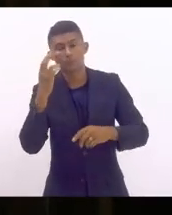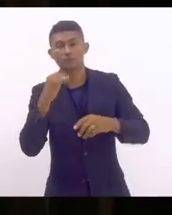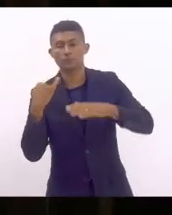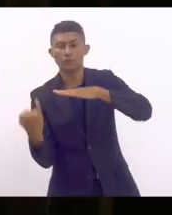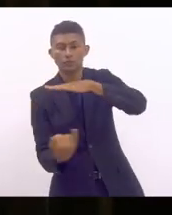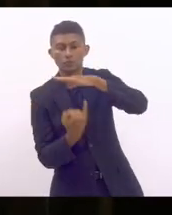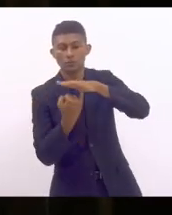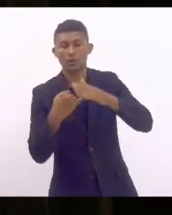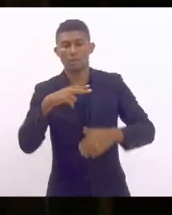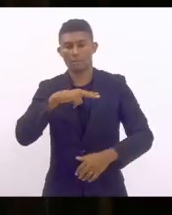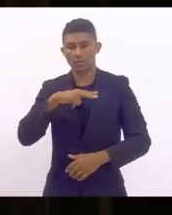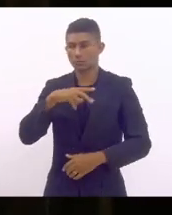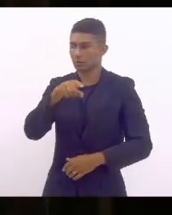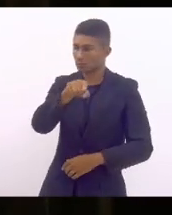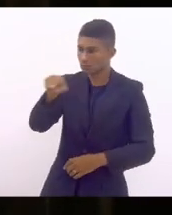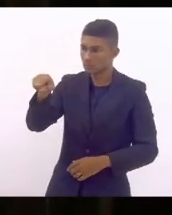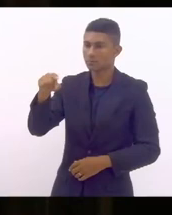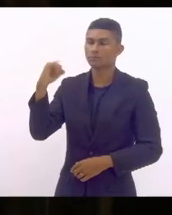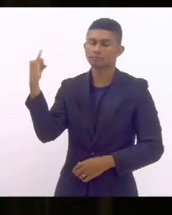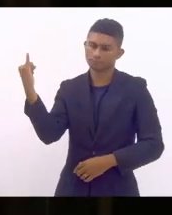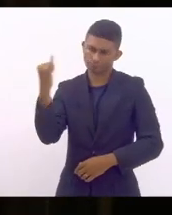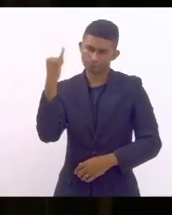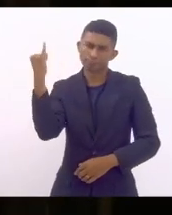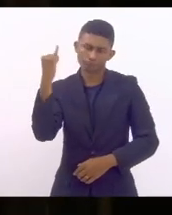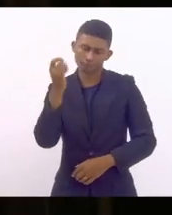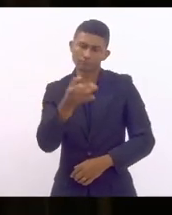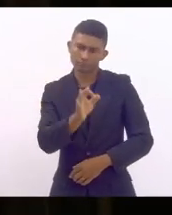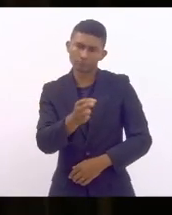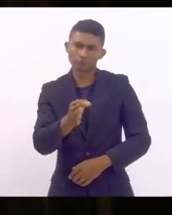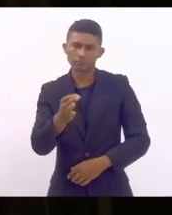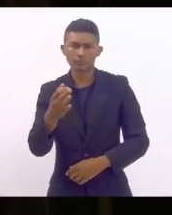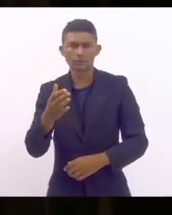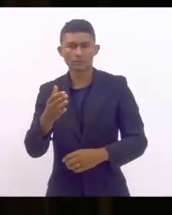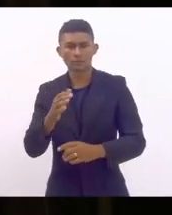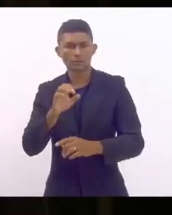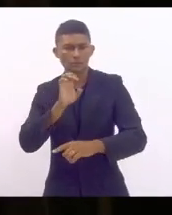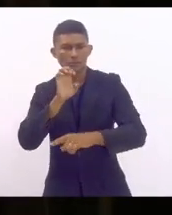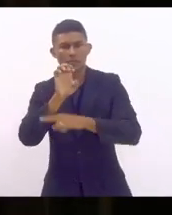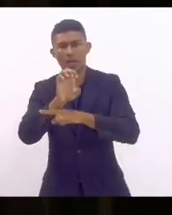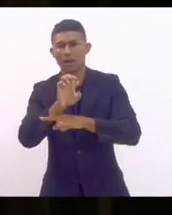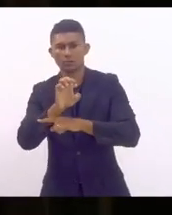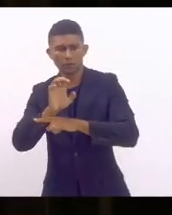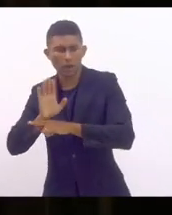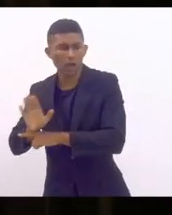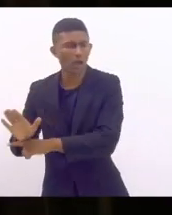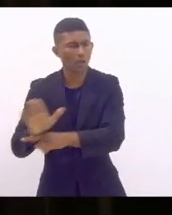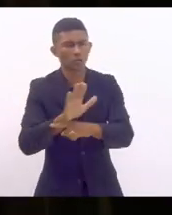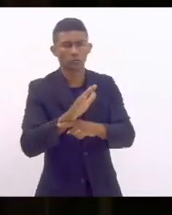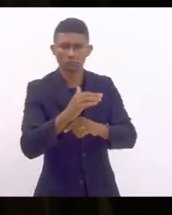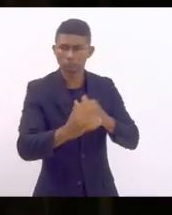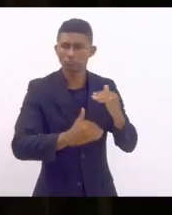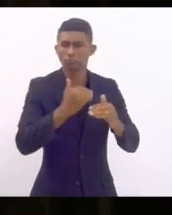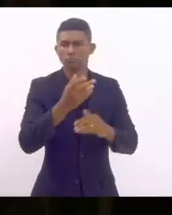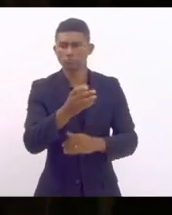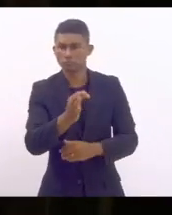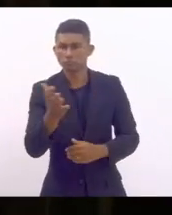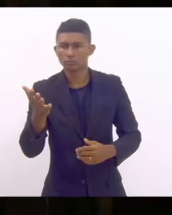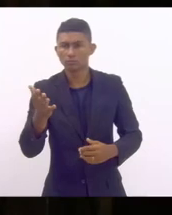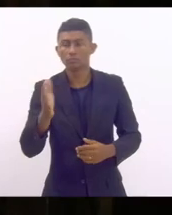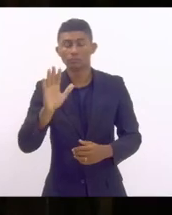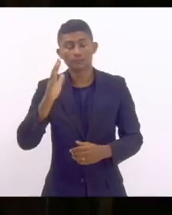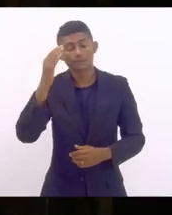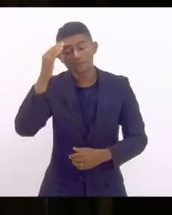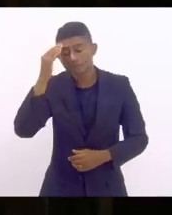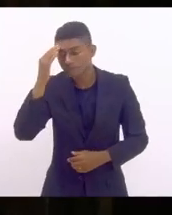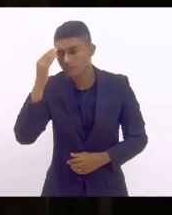privadas também são importantes para o desenvolvimento desse estado e desse país um presidente e